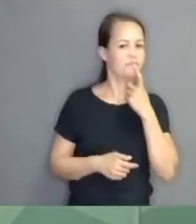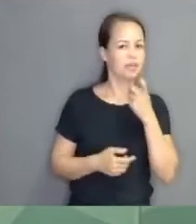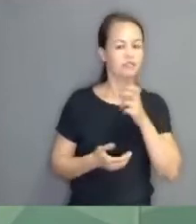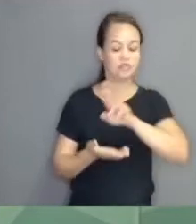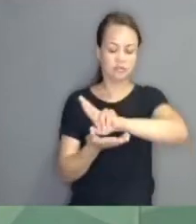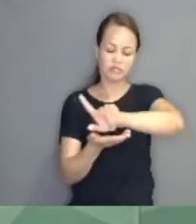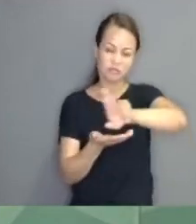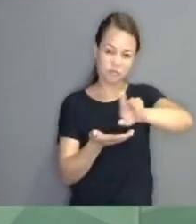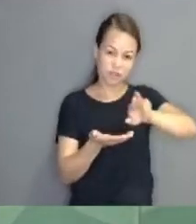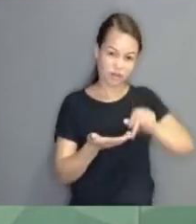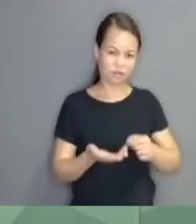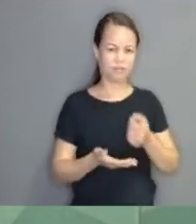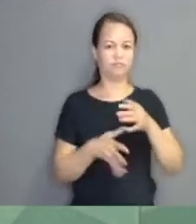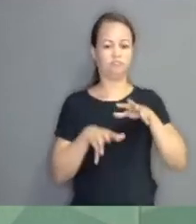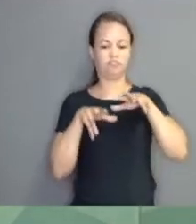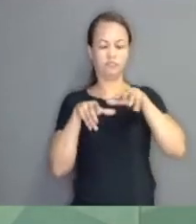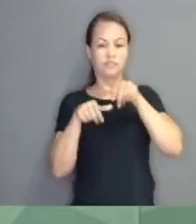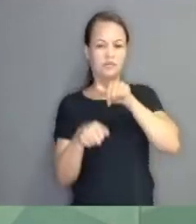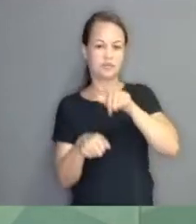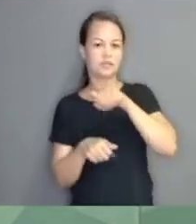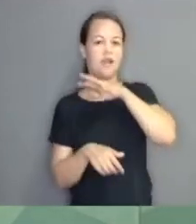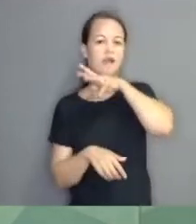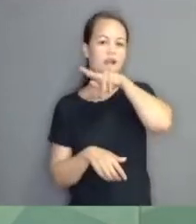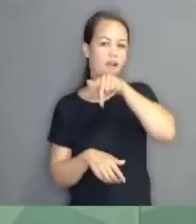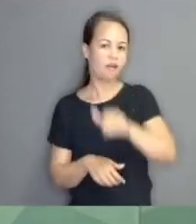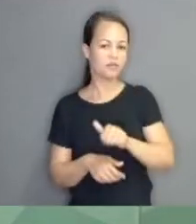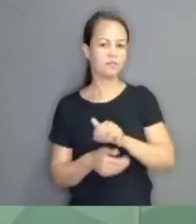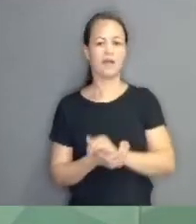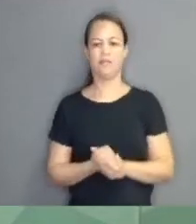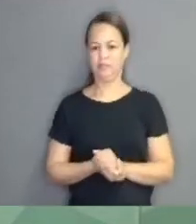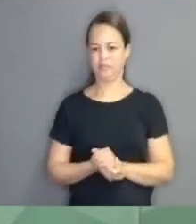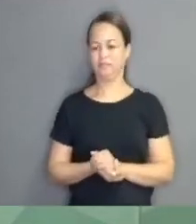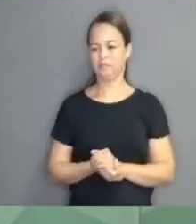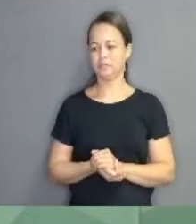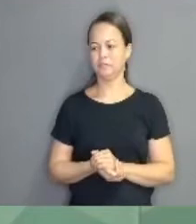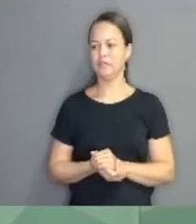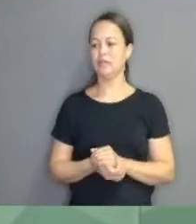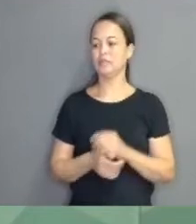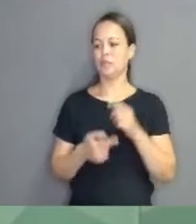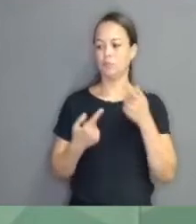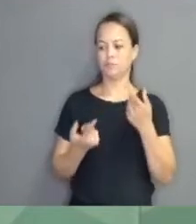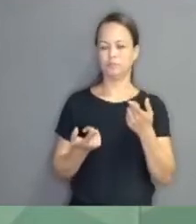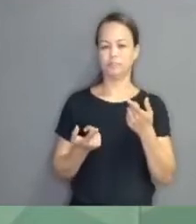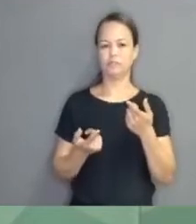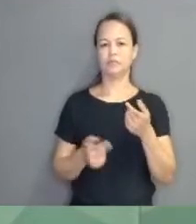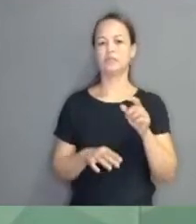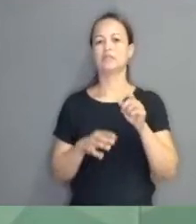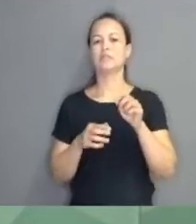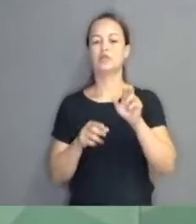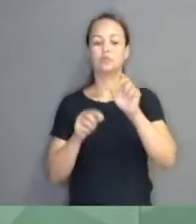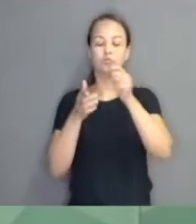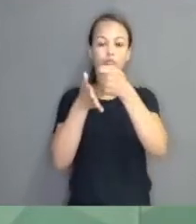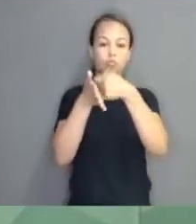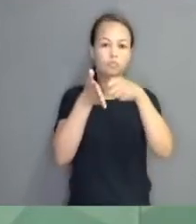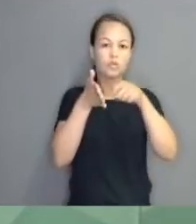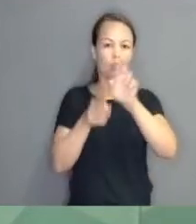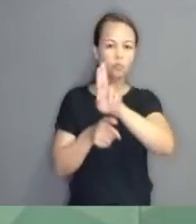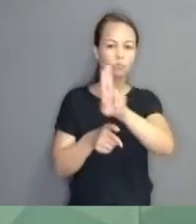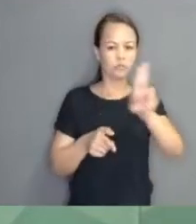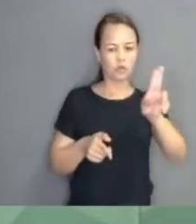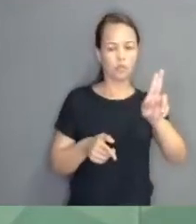isso mesmo vamos olhar para cá Aqui nós temos escrito o nome